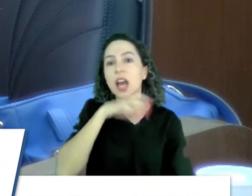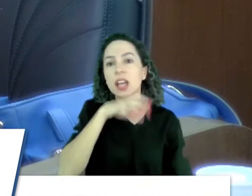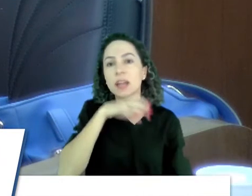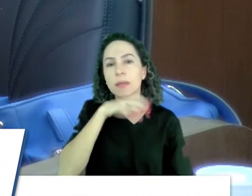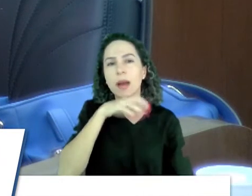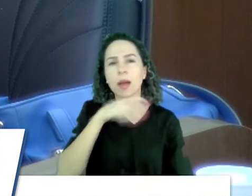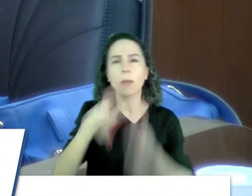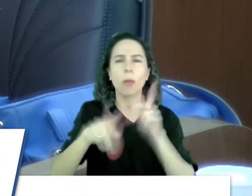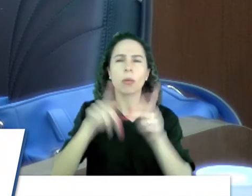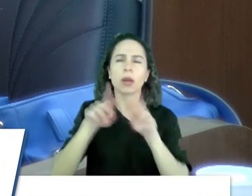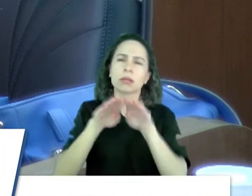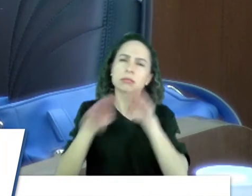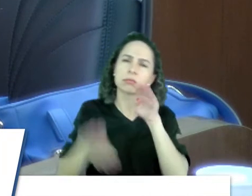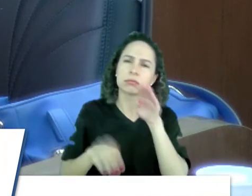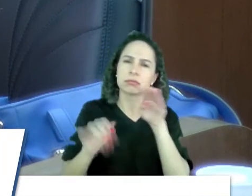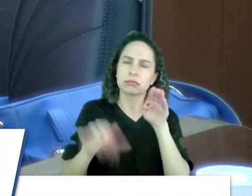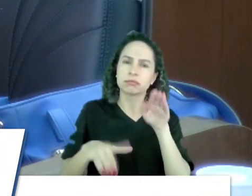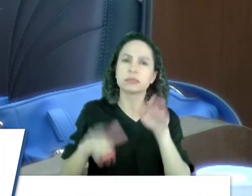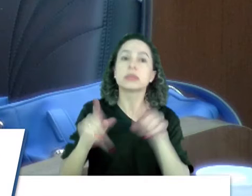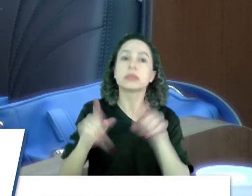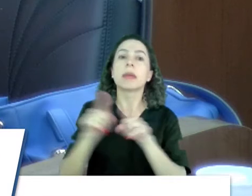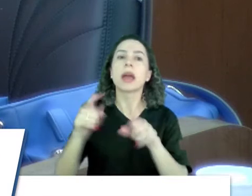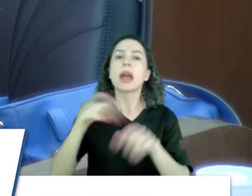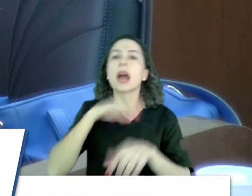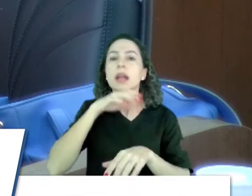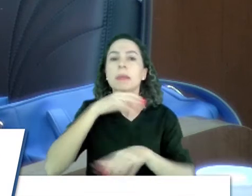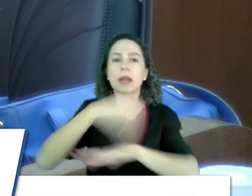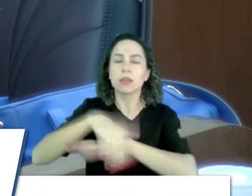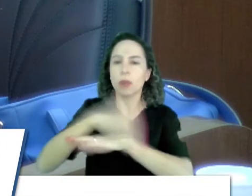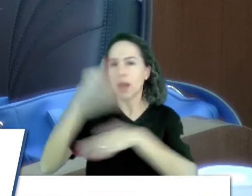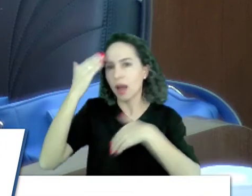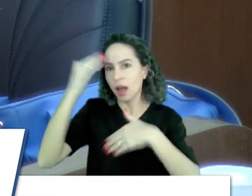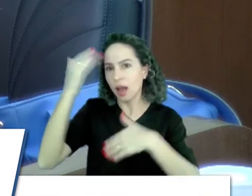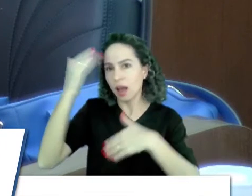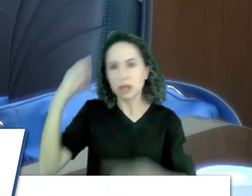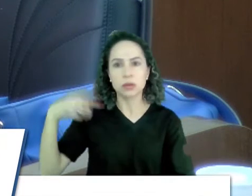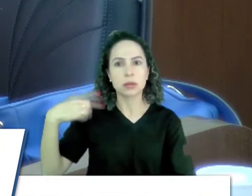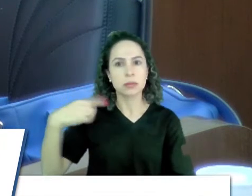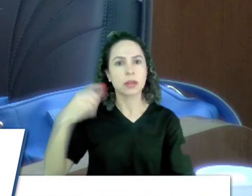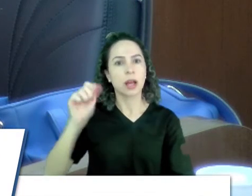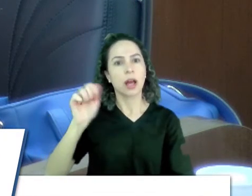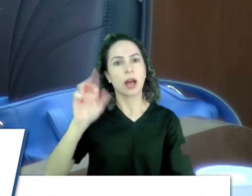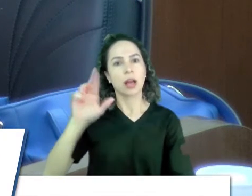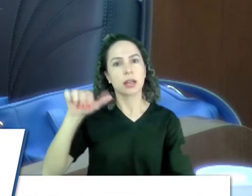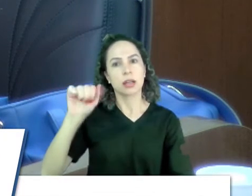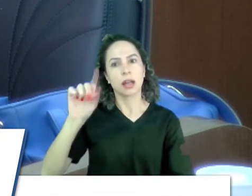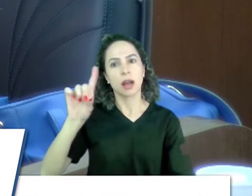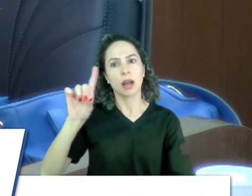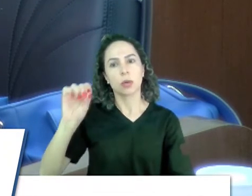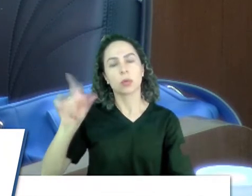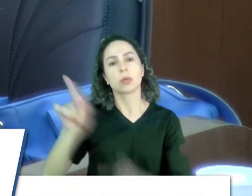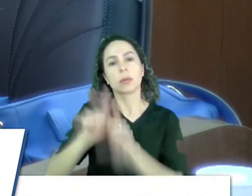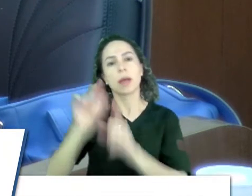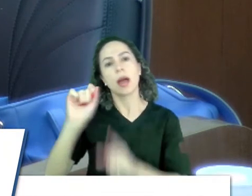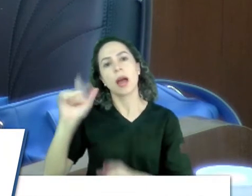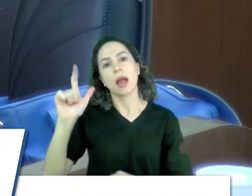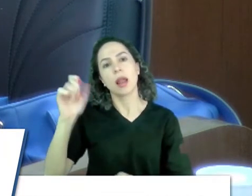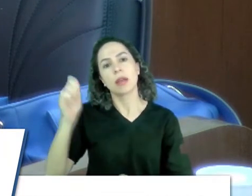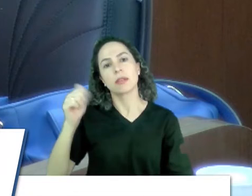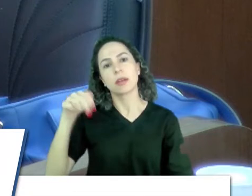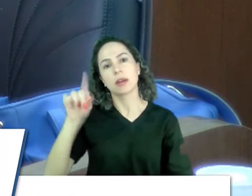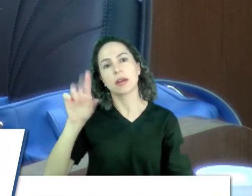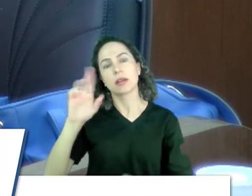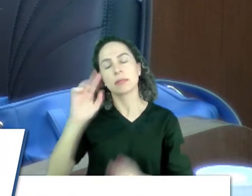baixa renda e os animais de rua. A gente tem que agradecer muito o deputado Arnaldo Jardim e o Alexandre, que atendeu o